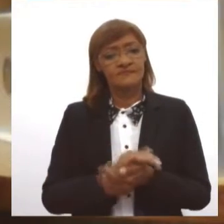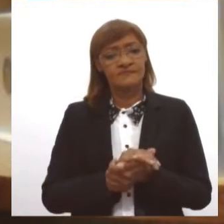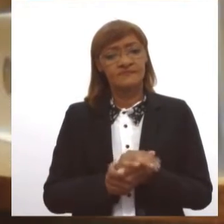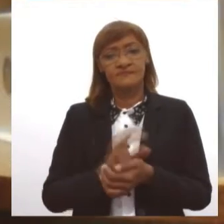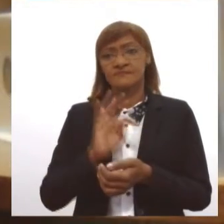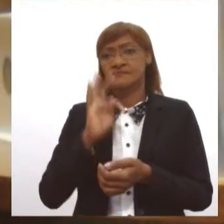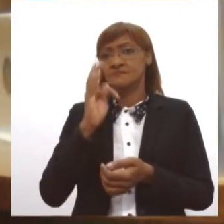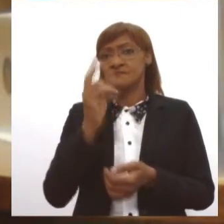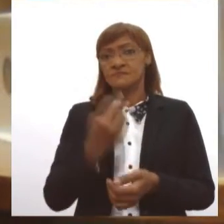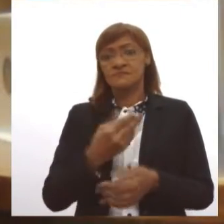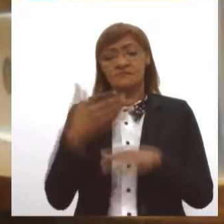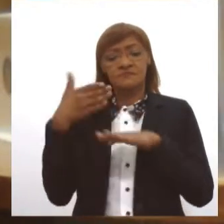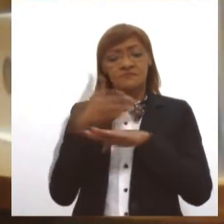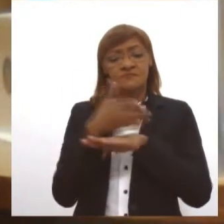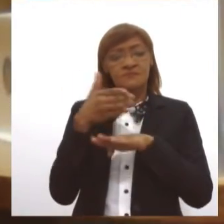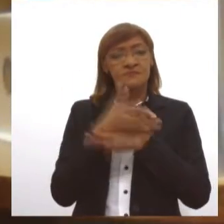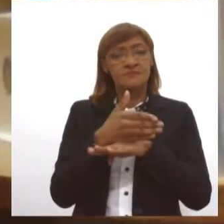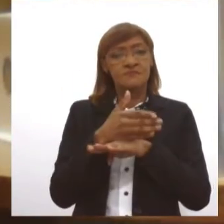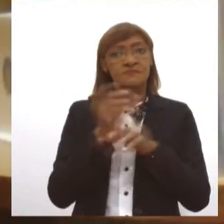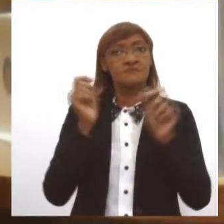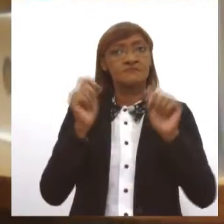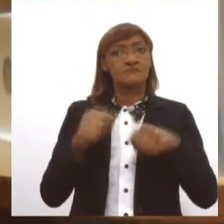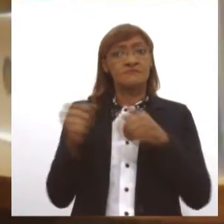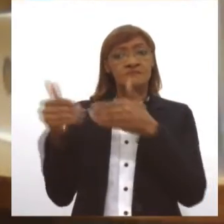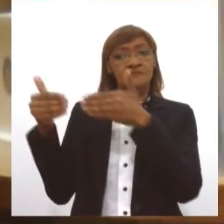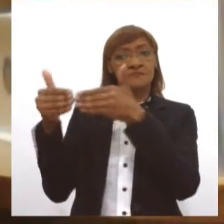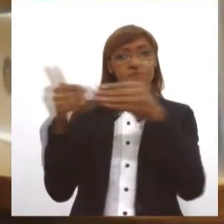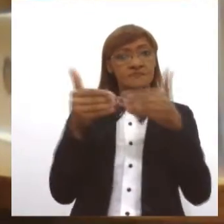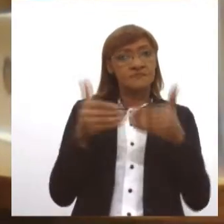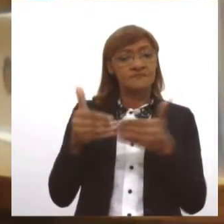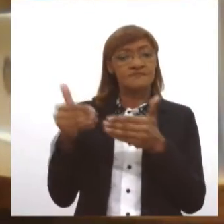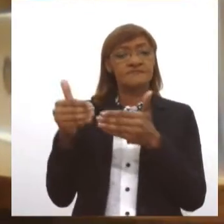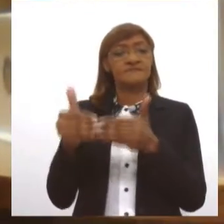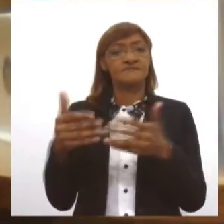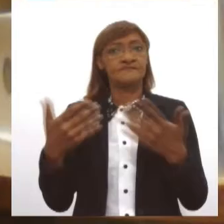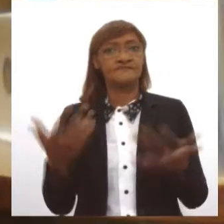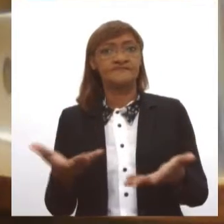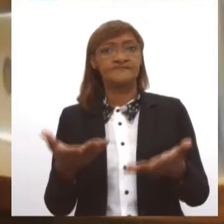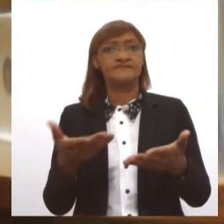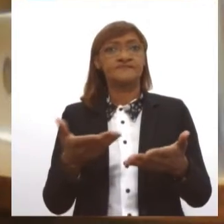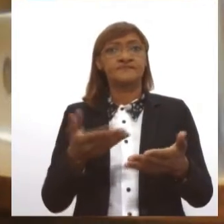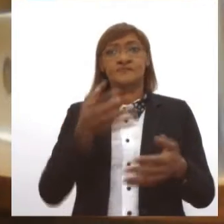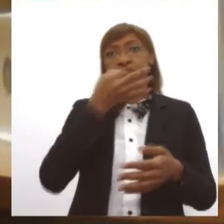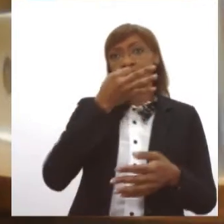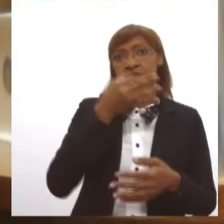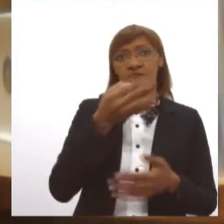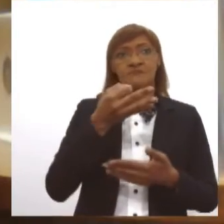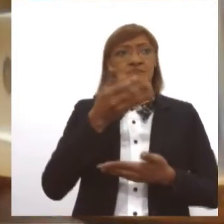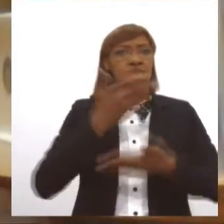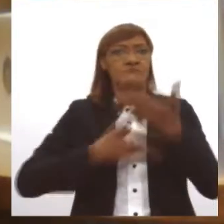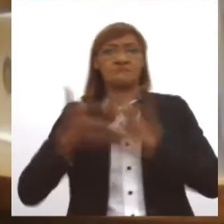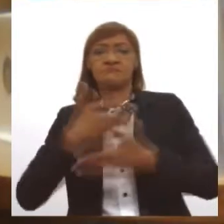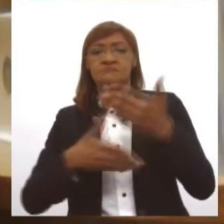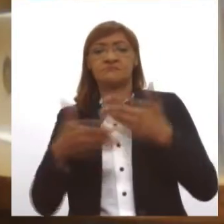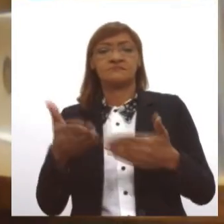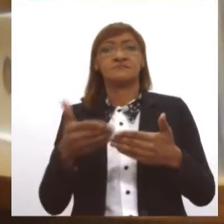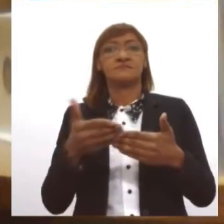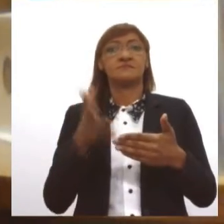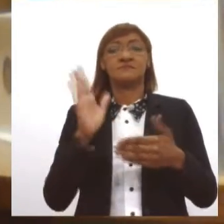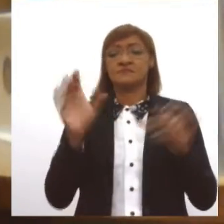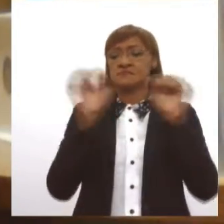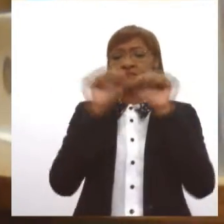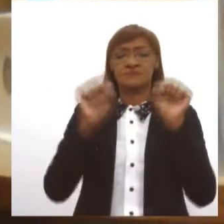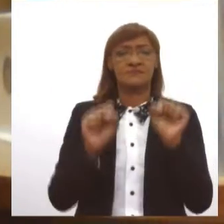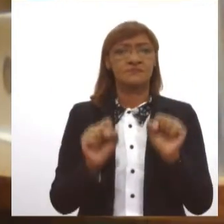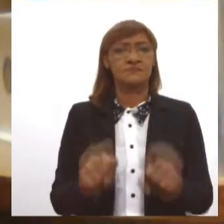estejam participando. E quando a gente colabora, quando a gente participa, a gente está implicado no sistema, no